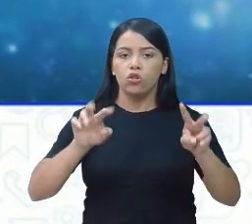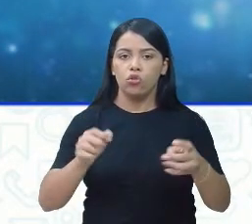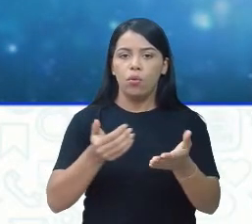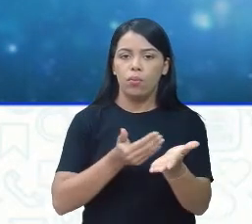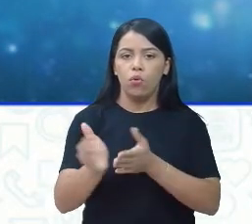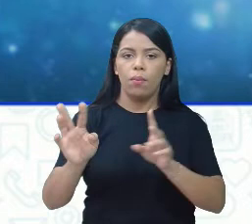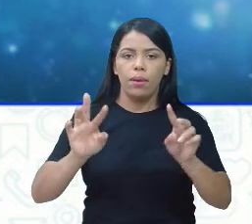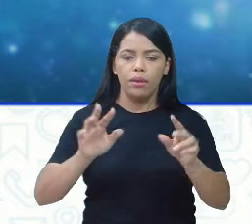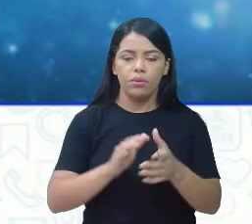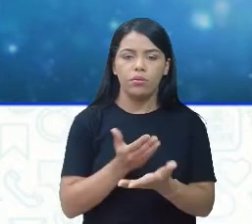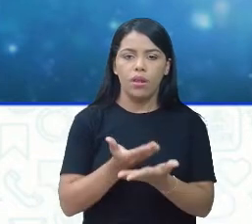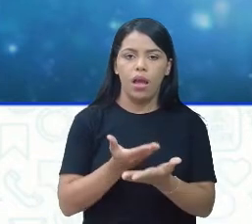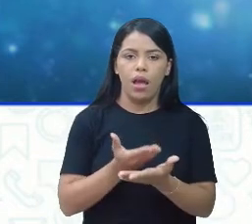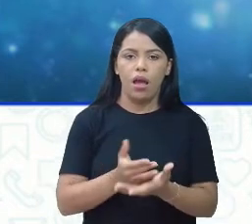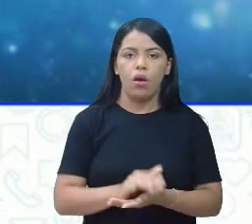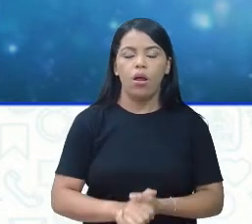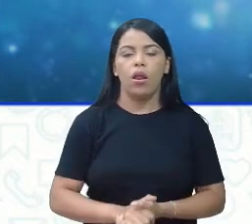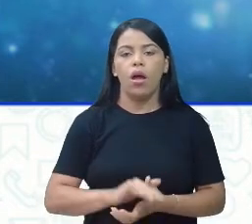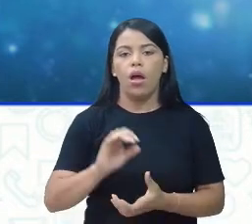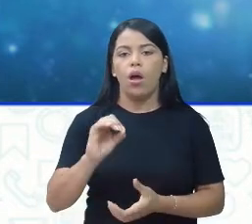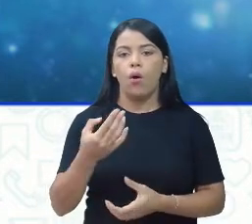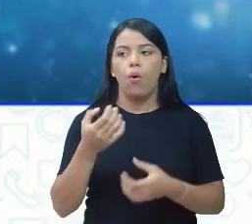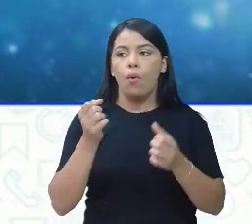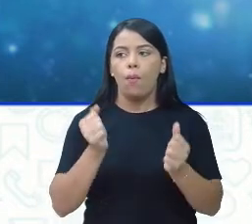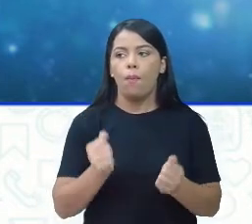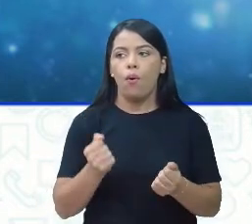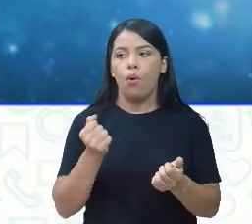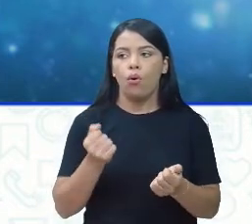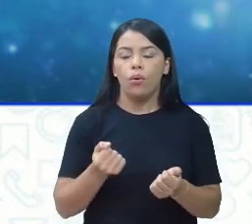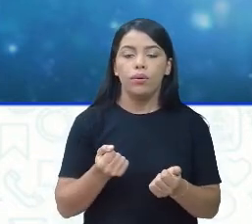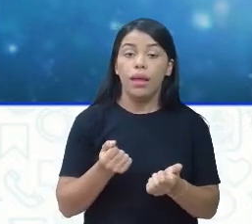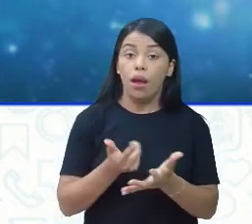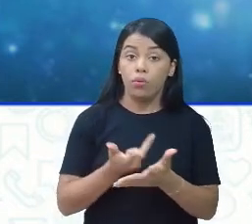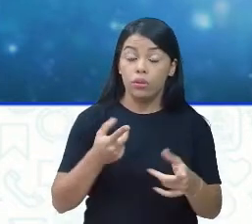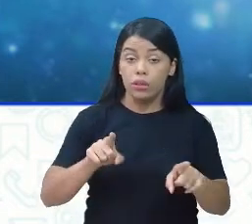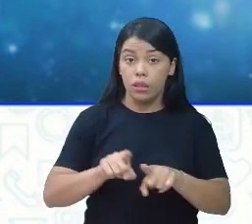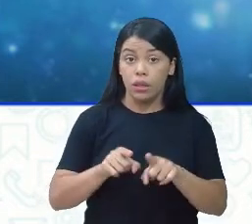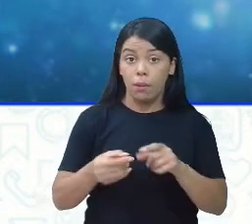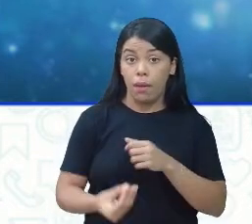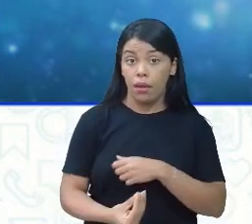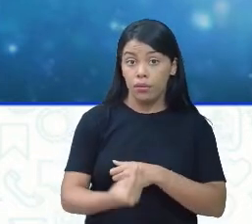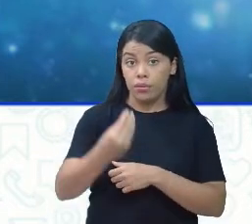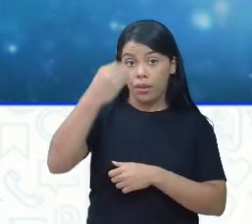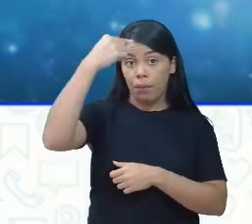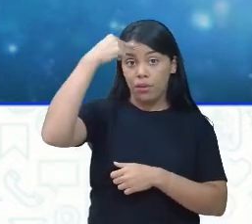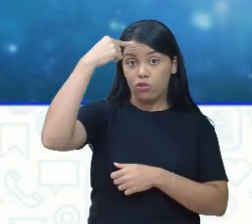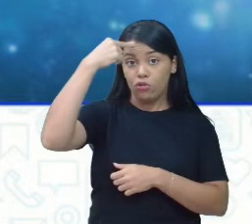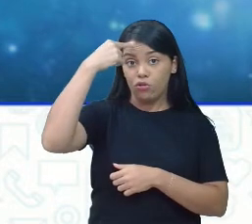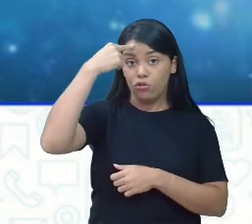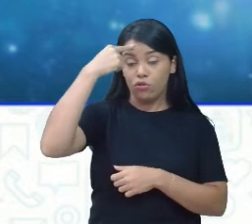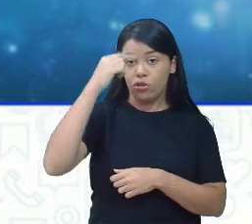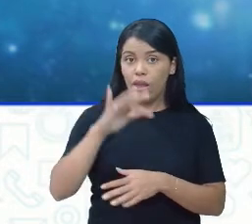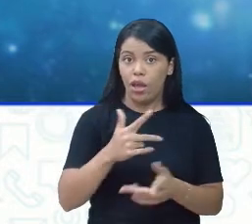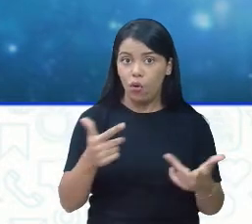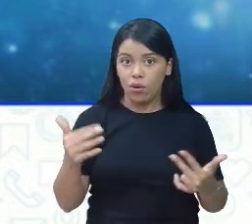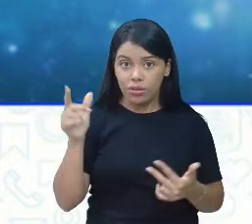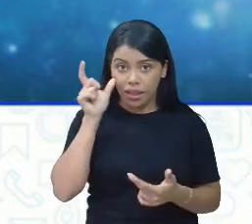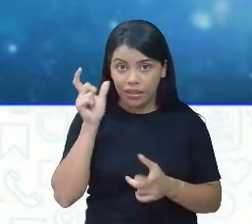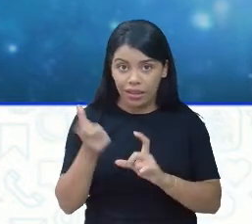começo da aula, né? Ou ele pode acontecer dentro da mente da personagem. Olha só que curioso, né? Que